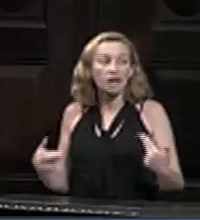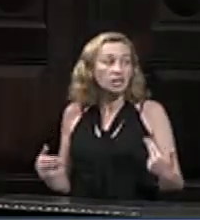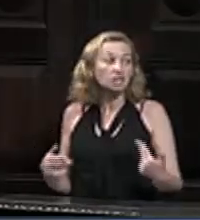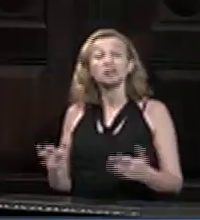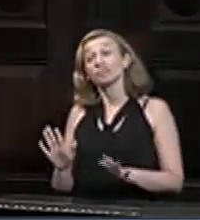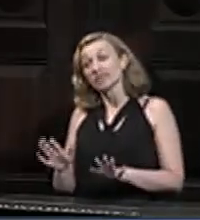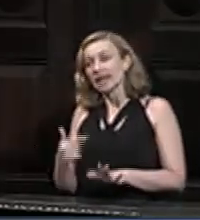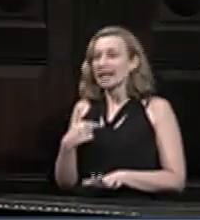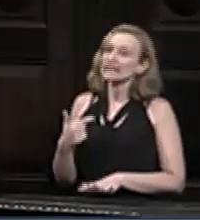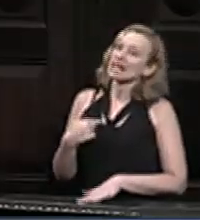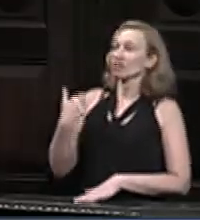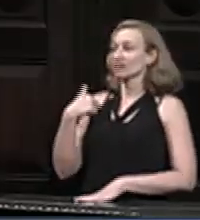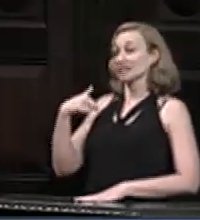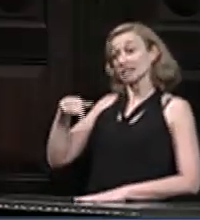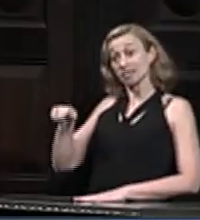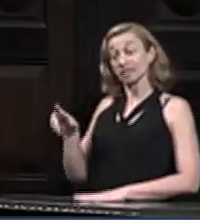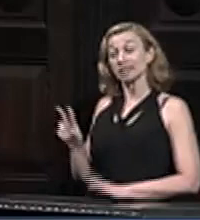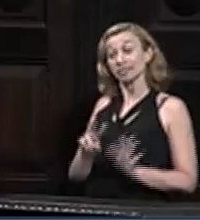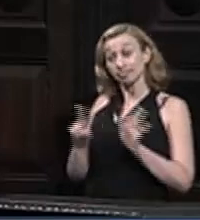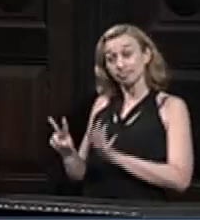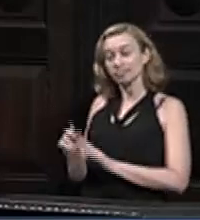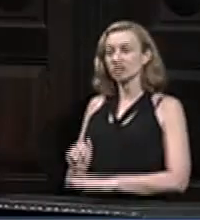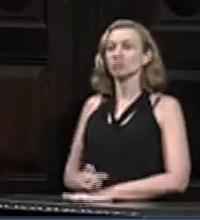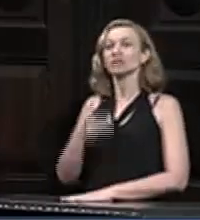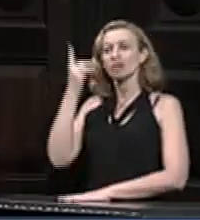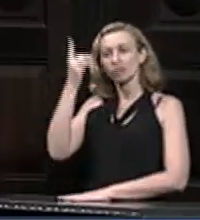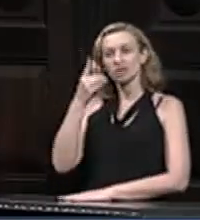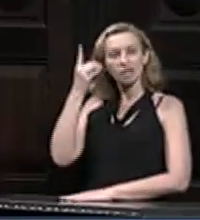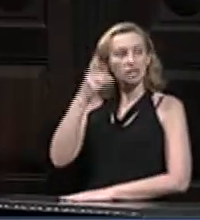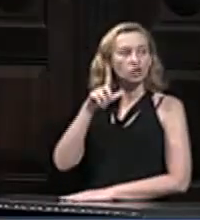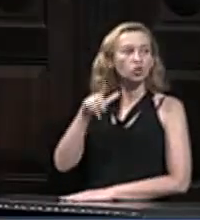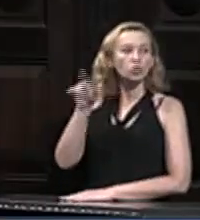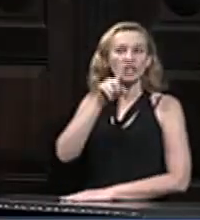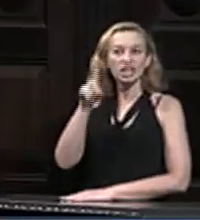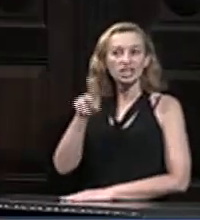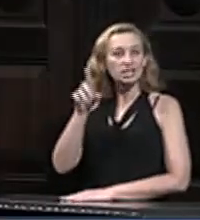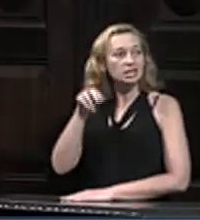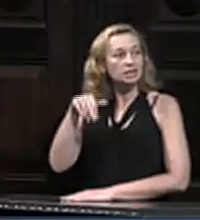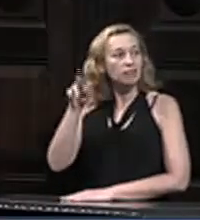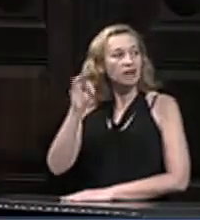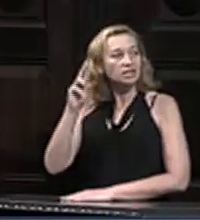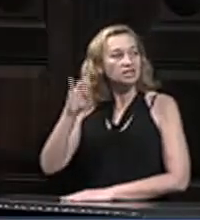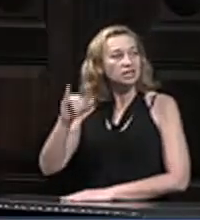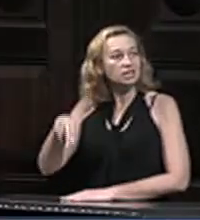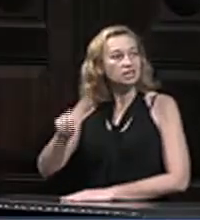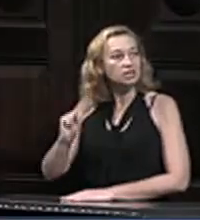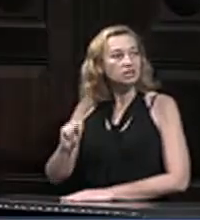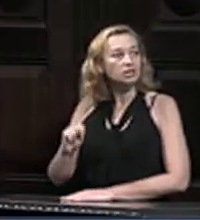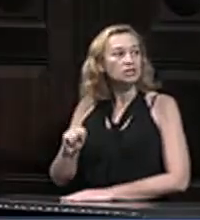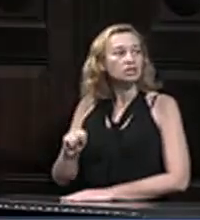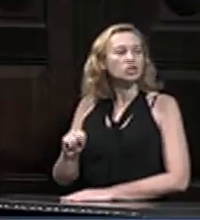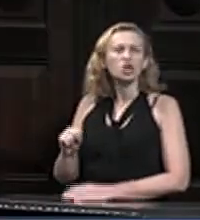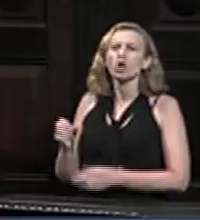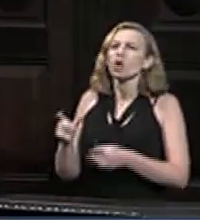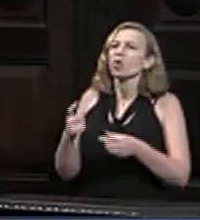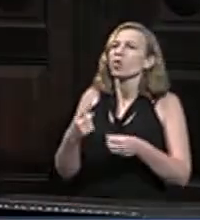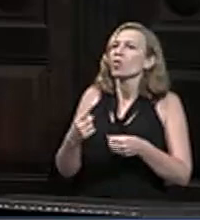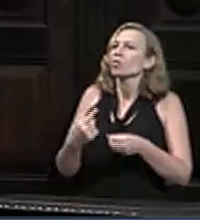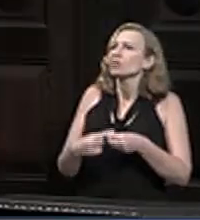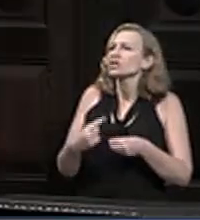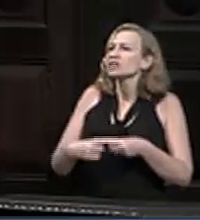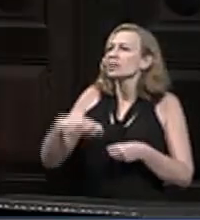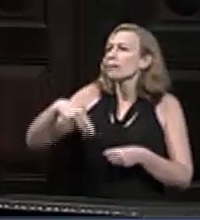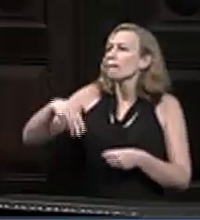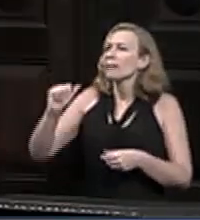estive esta semana com o deputado Luiz Martins no município de Macuco.